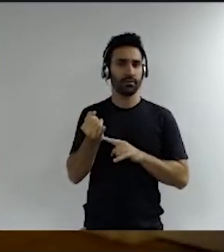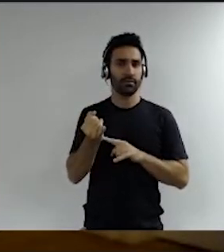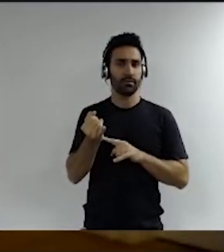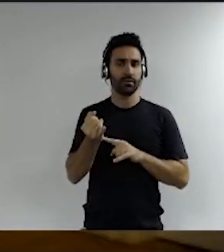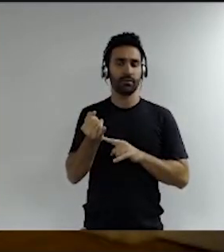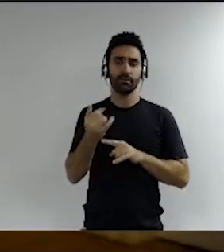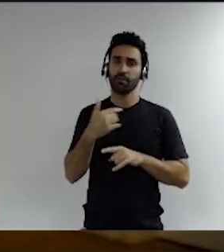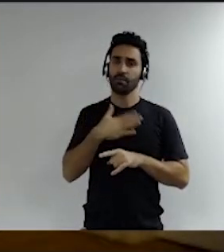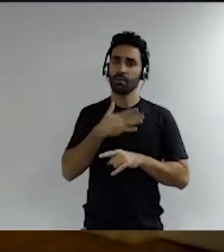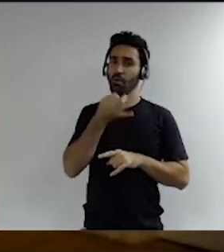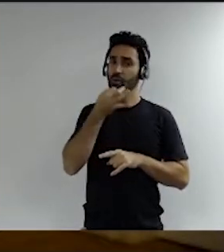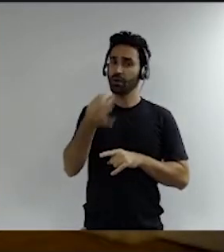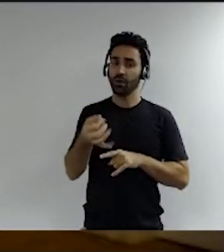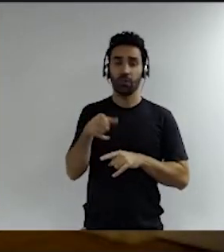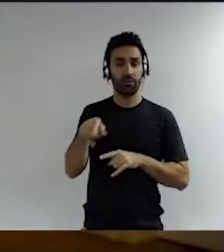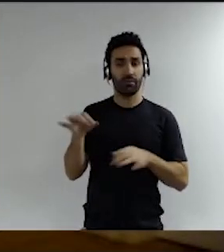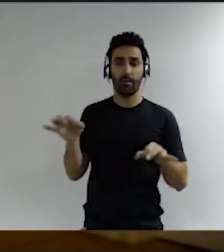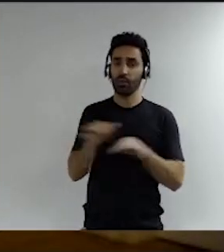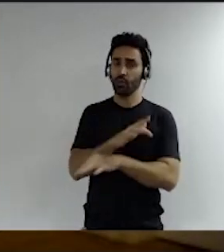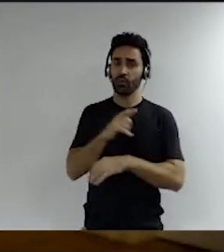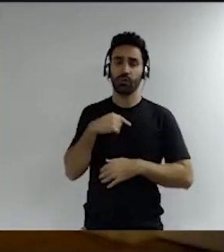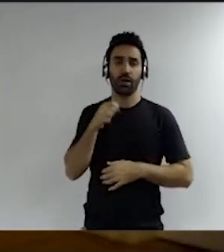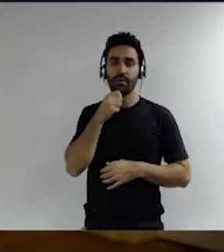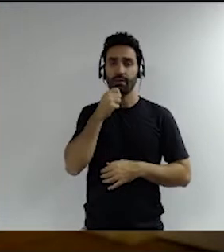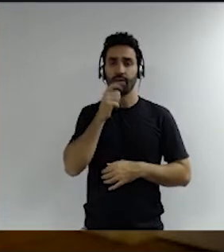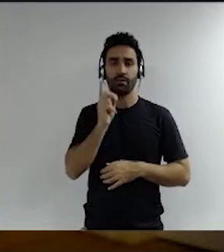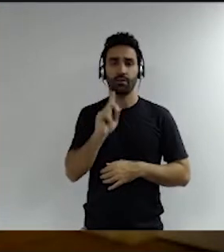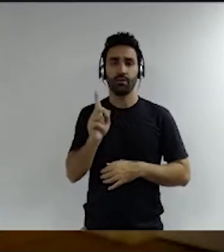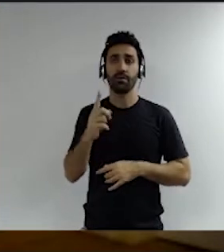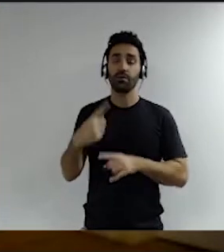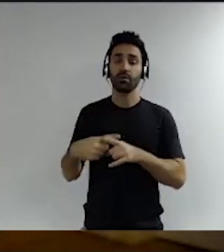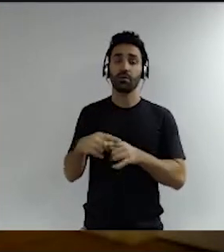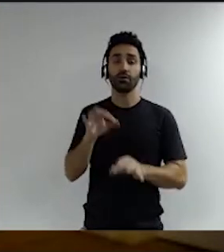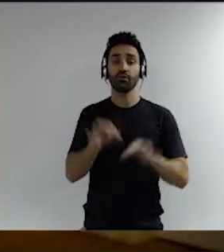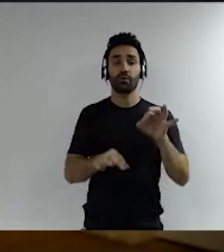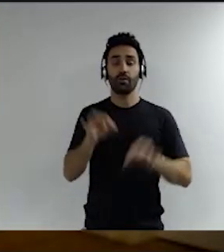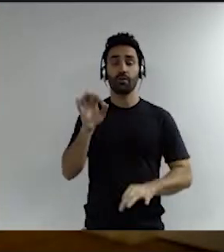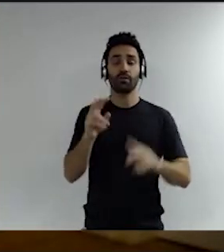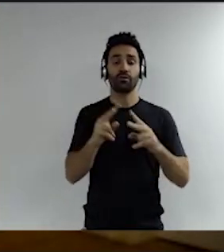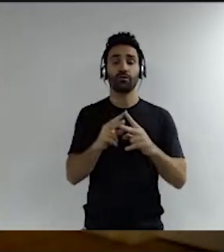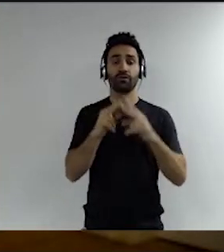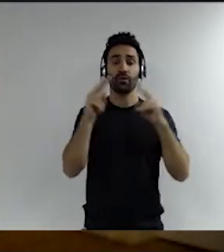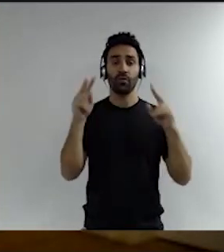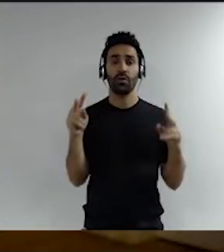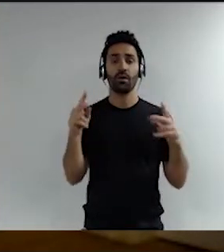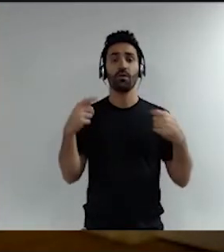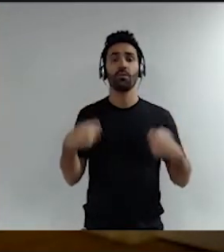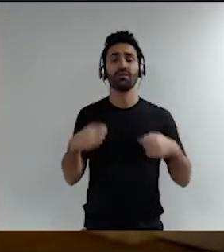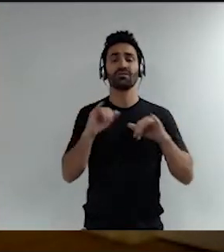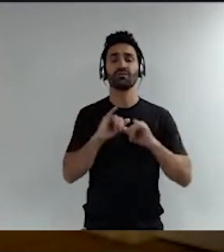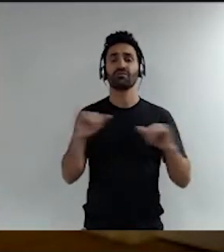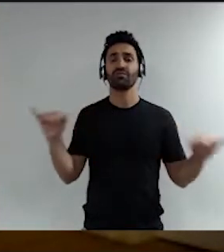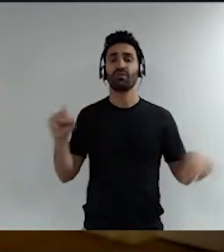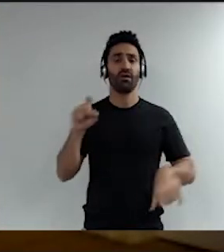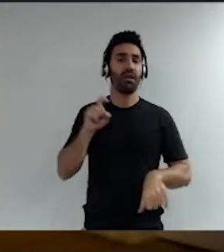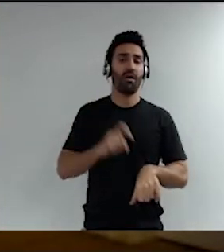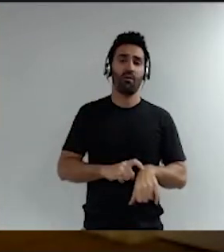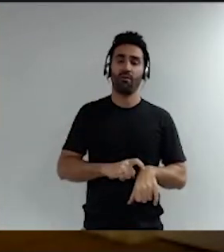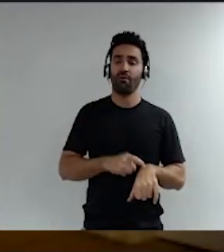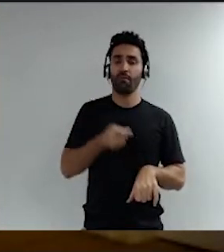meu sentir. Não está bem porque o julgamento virtual ele requer a divulgação imediata do voto.